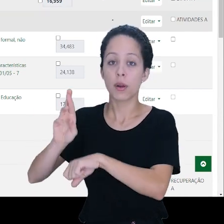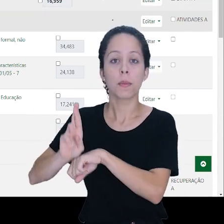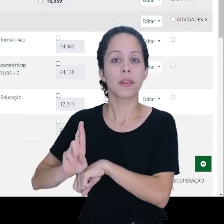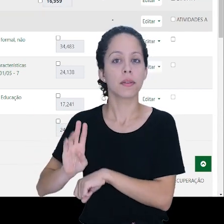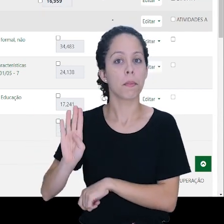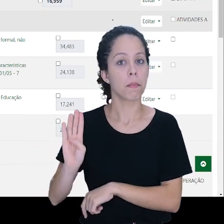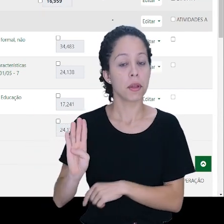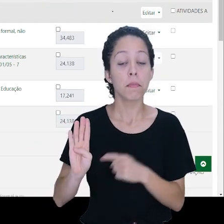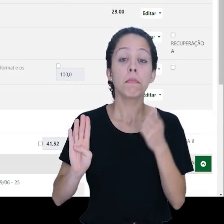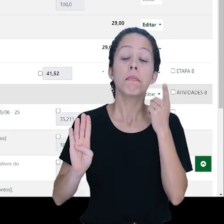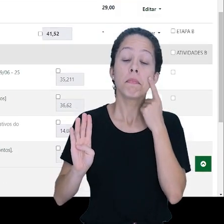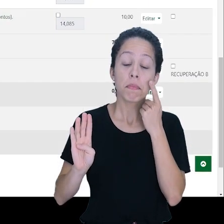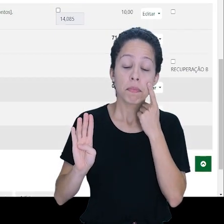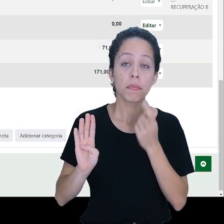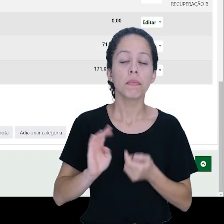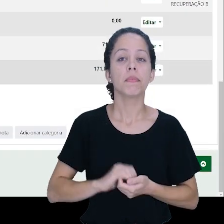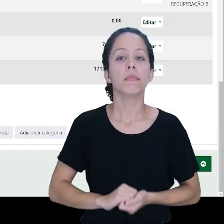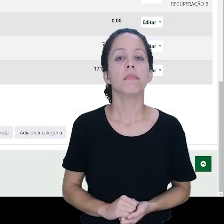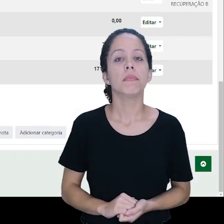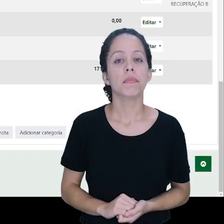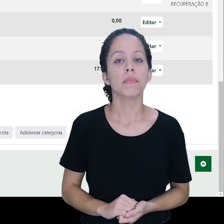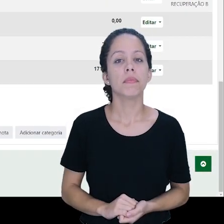recuperação B